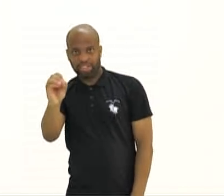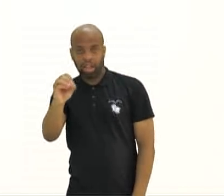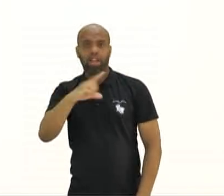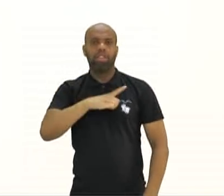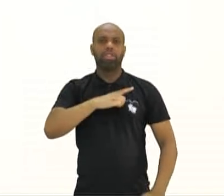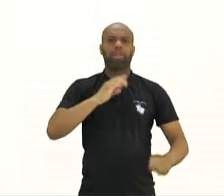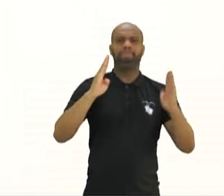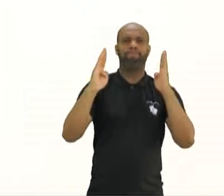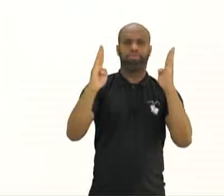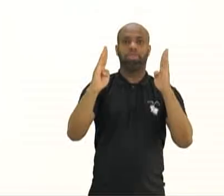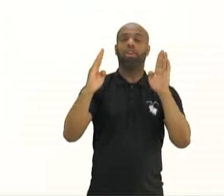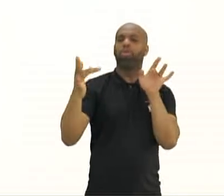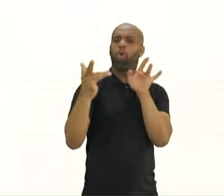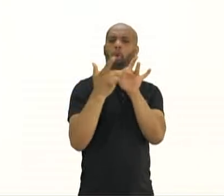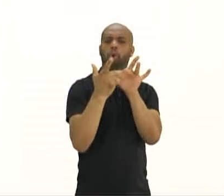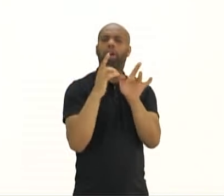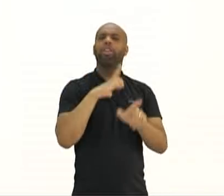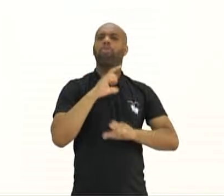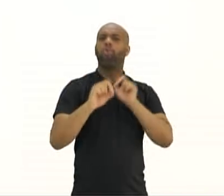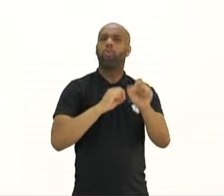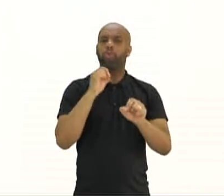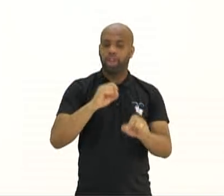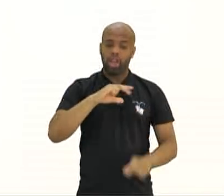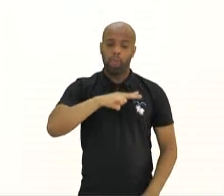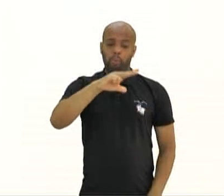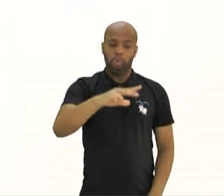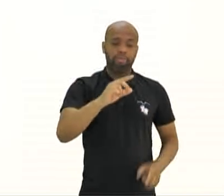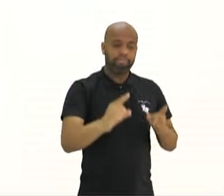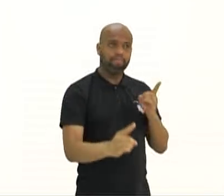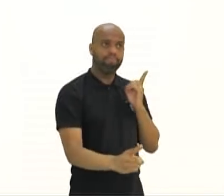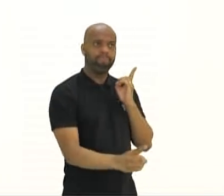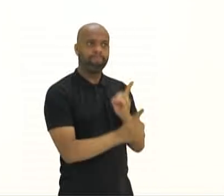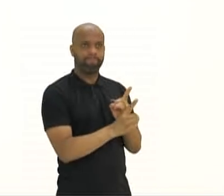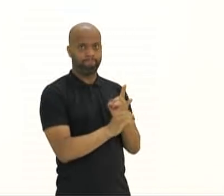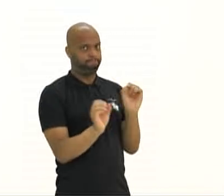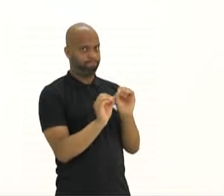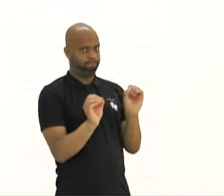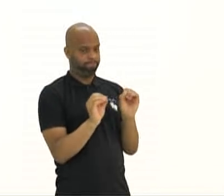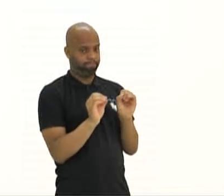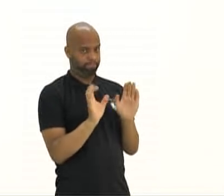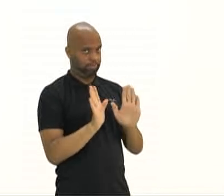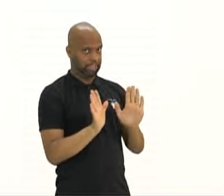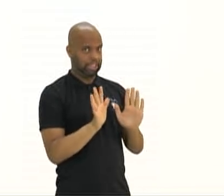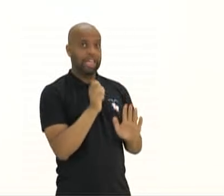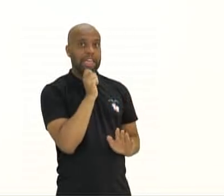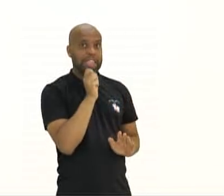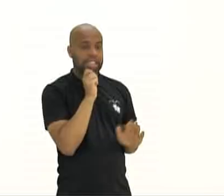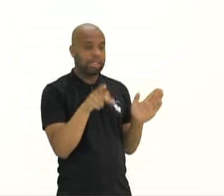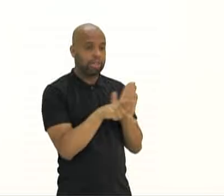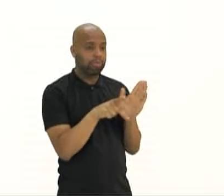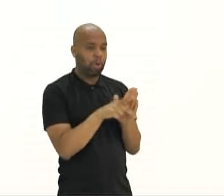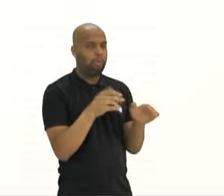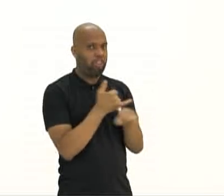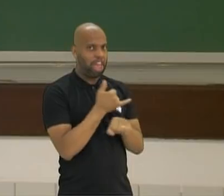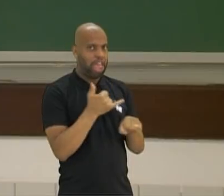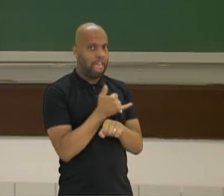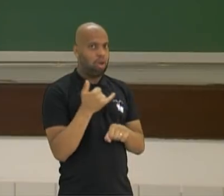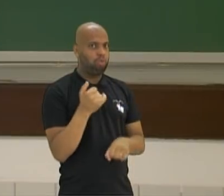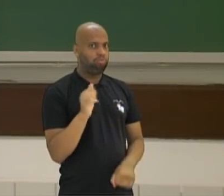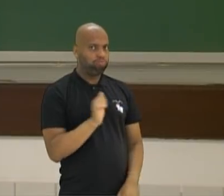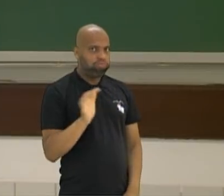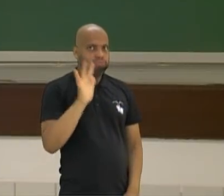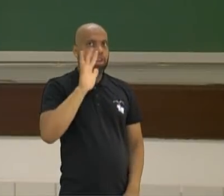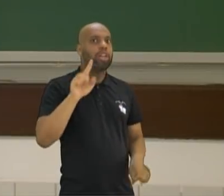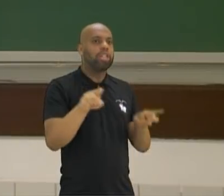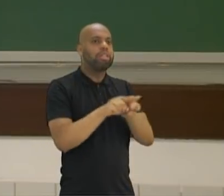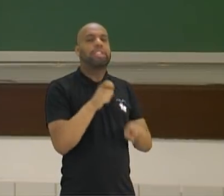Nesse primeiro contato, os portugueses não encontraram metais preciosos, como a gente falou pela carta, e também não encontraram